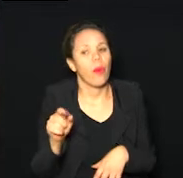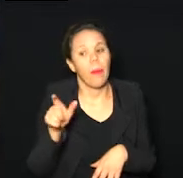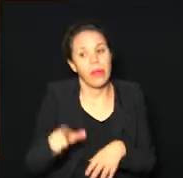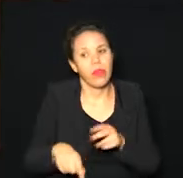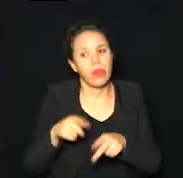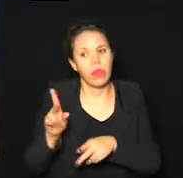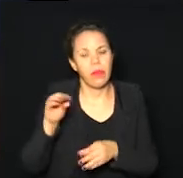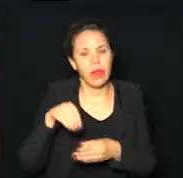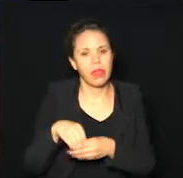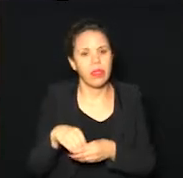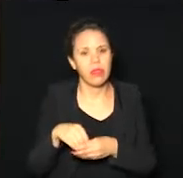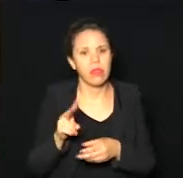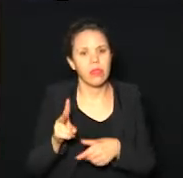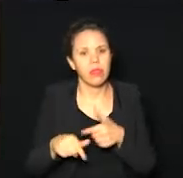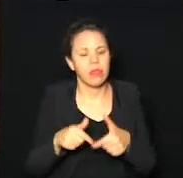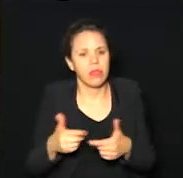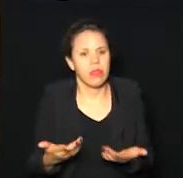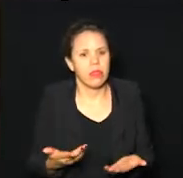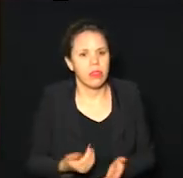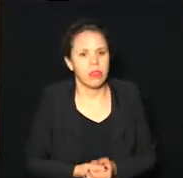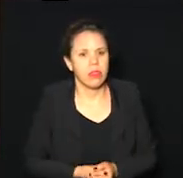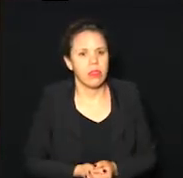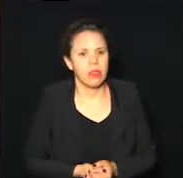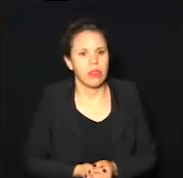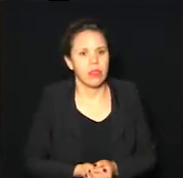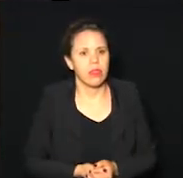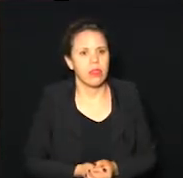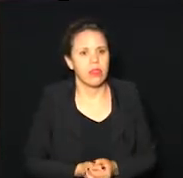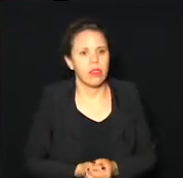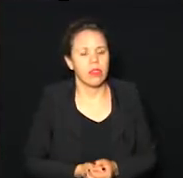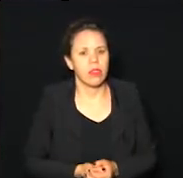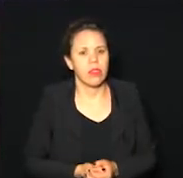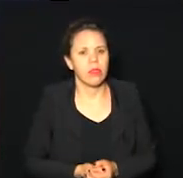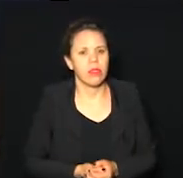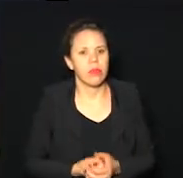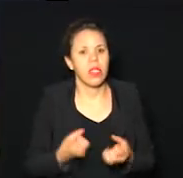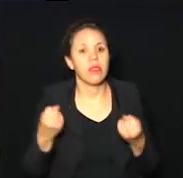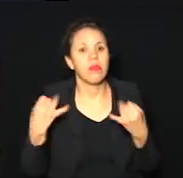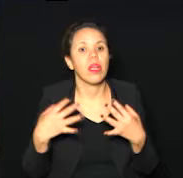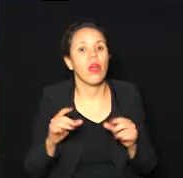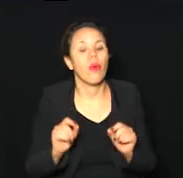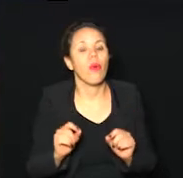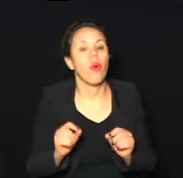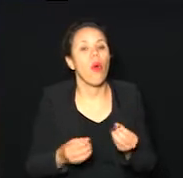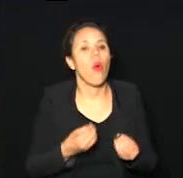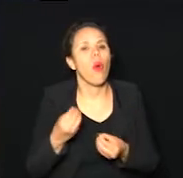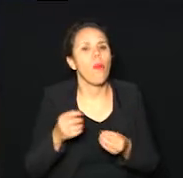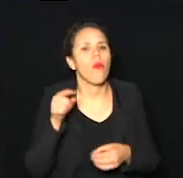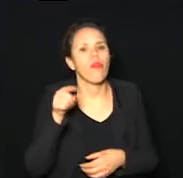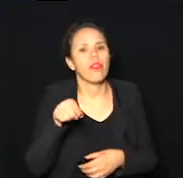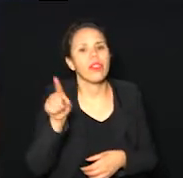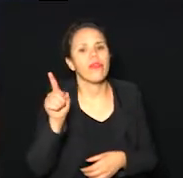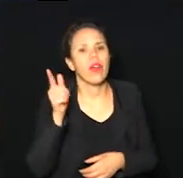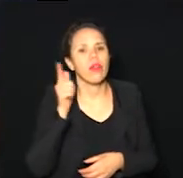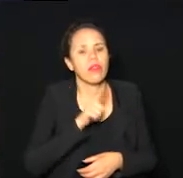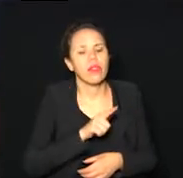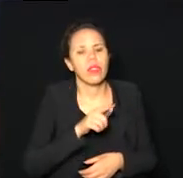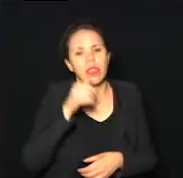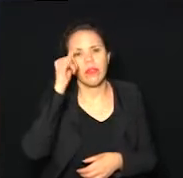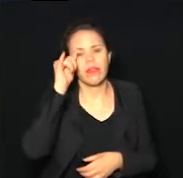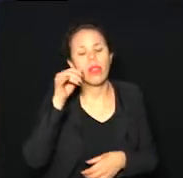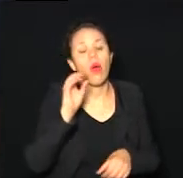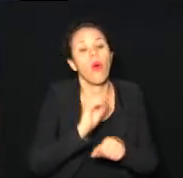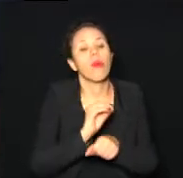lá dentro cotidianamente, que está assim, na ponta, né, para explicar. Mas como é que você vai conseguir evitar e proteger